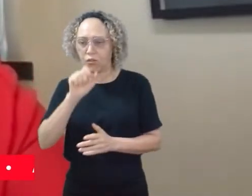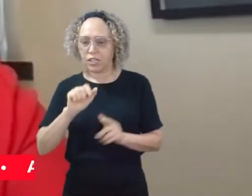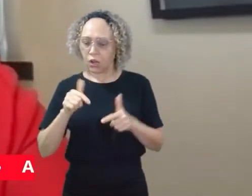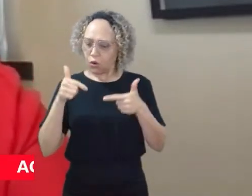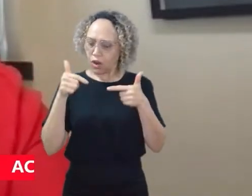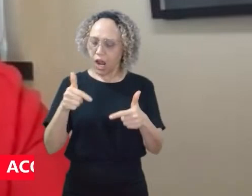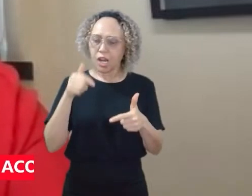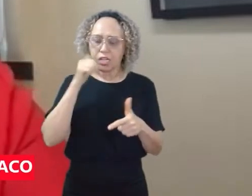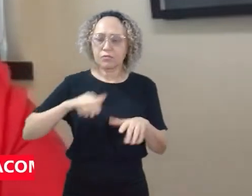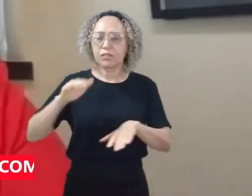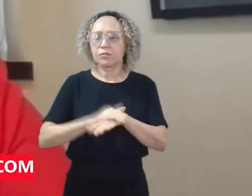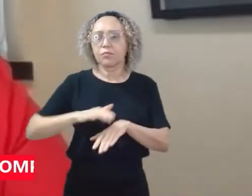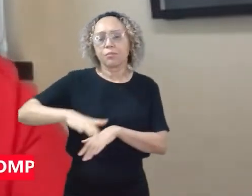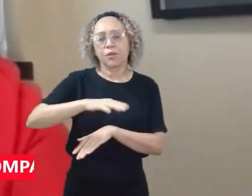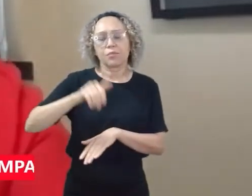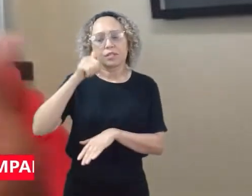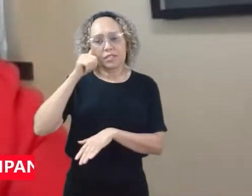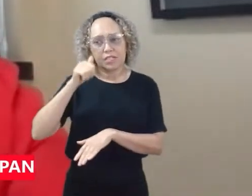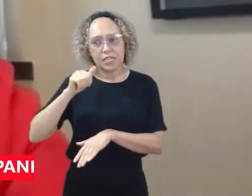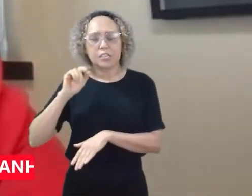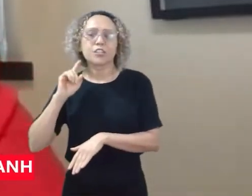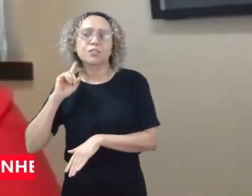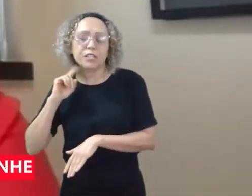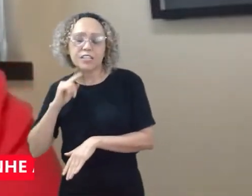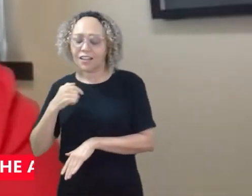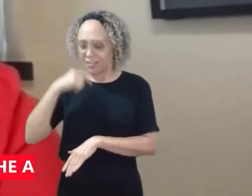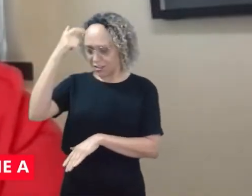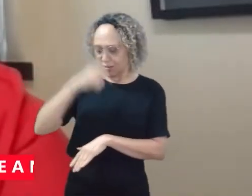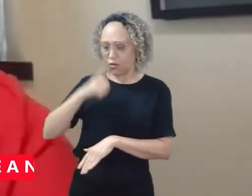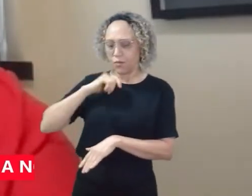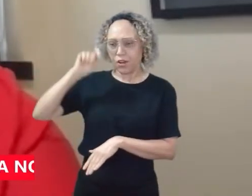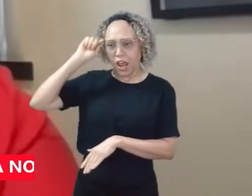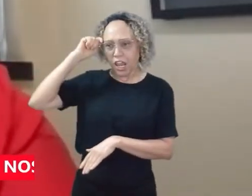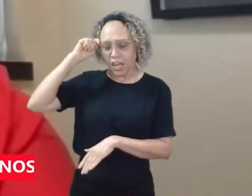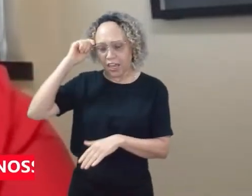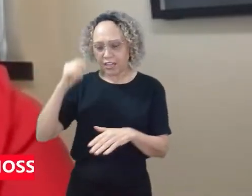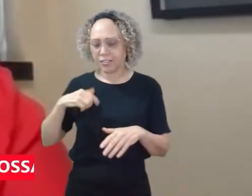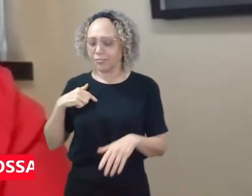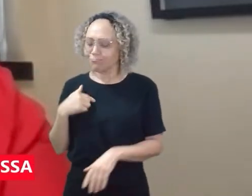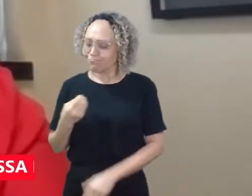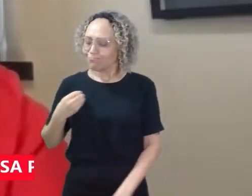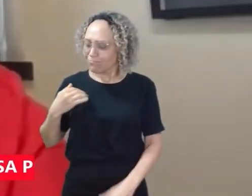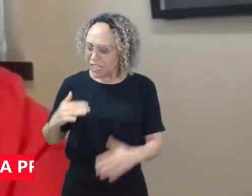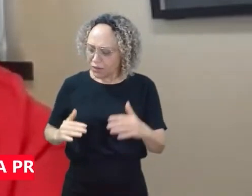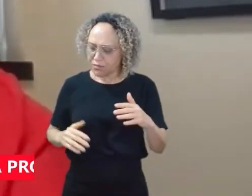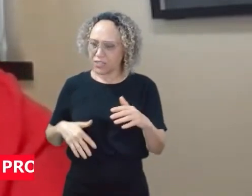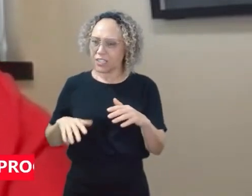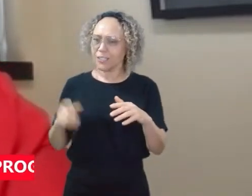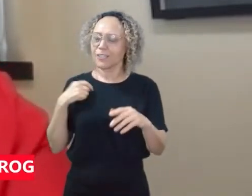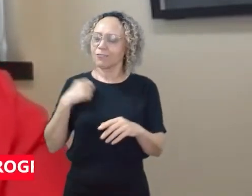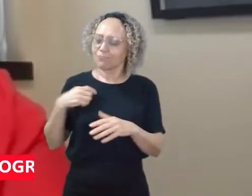e o fato de ser mulher, mulher negra, daquelas que veio de baixo para ocupar a política, ocupar um espaço tão importante como